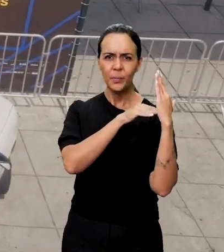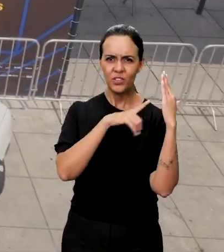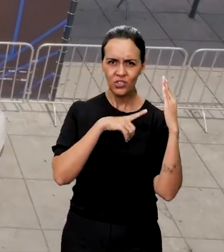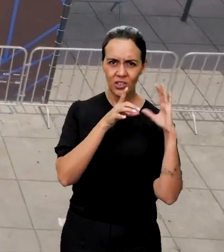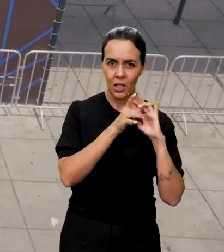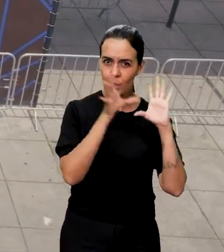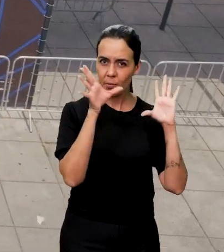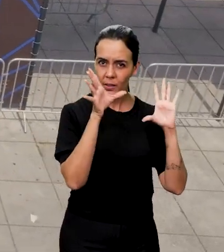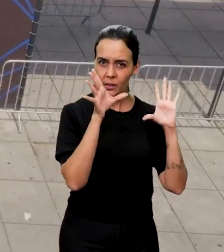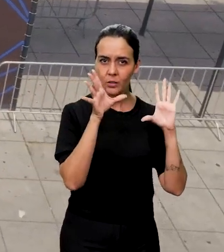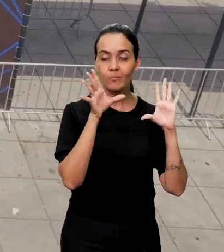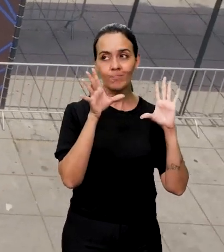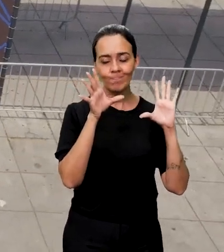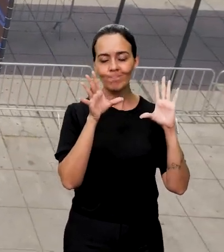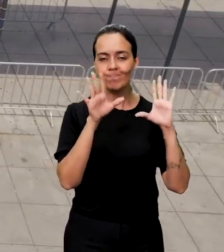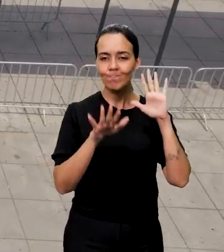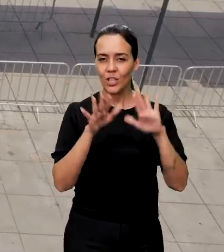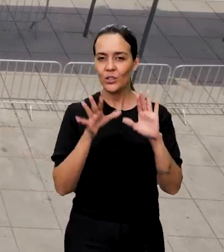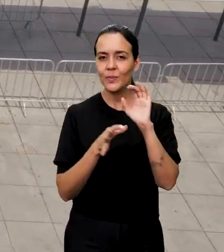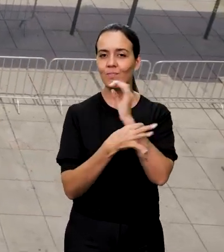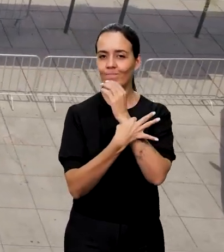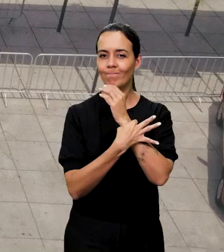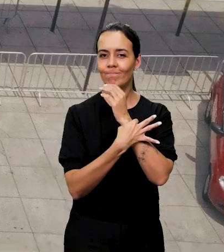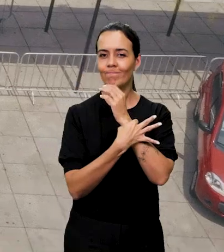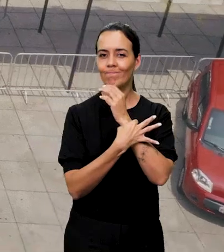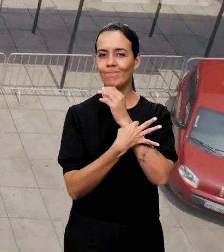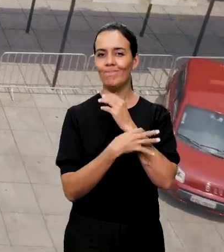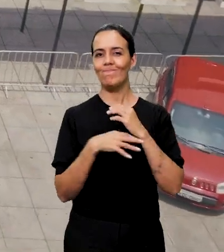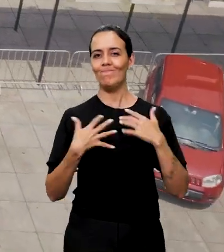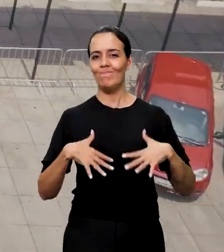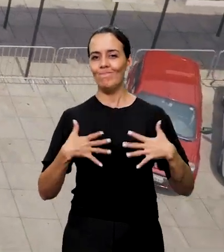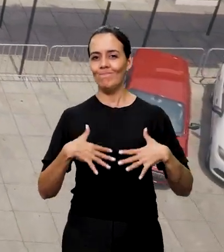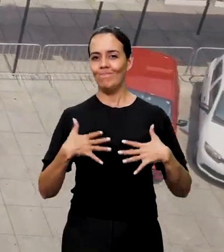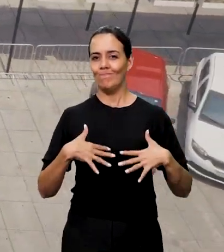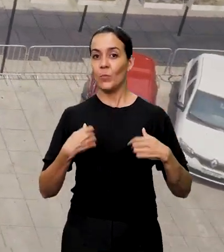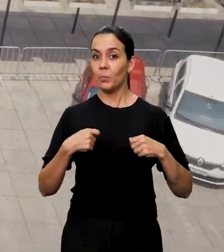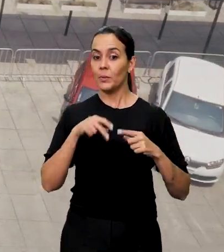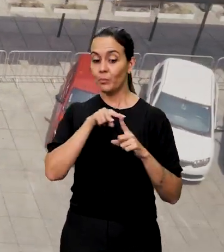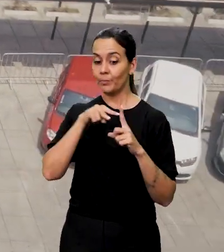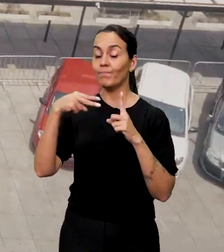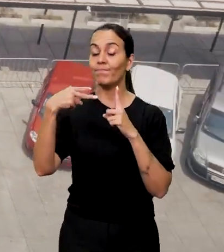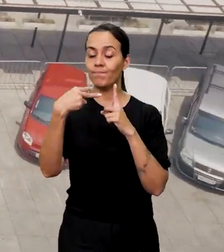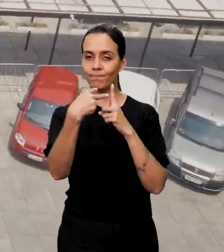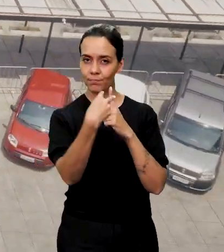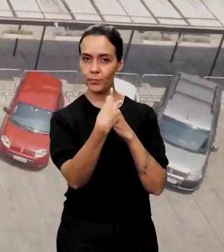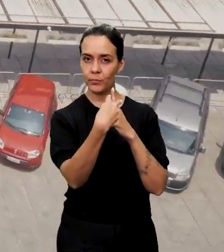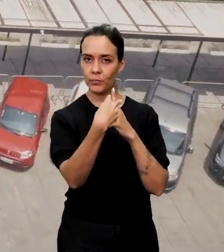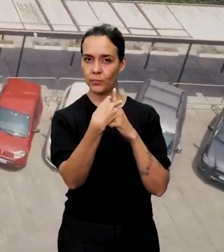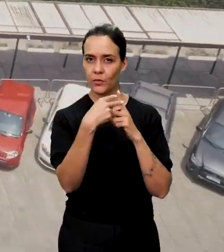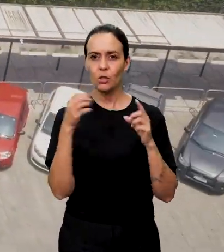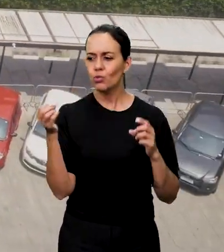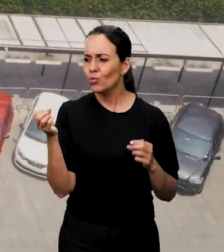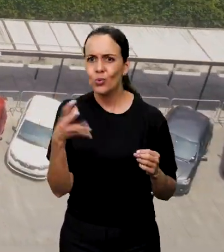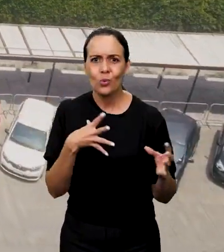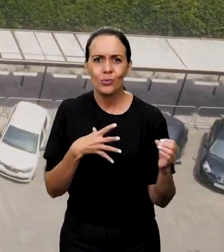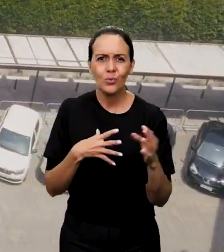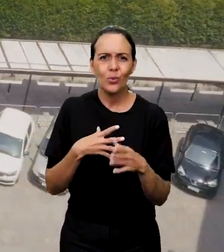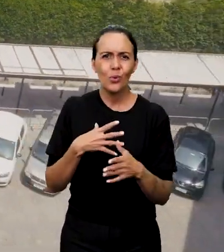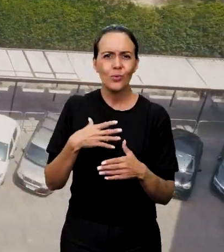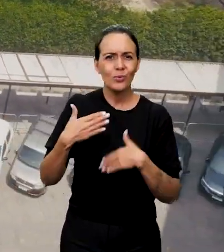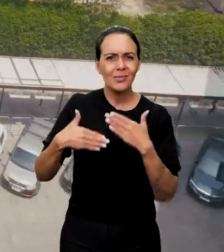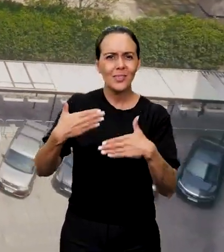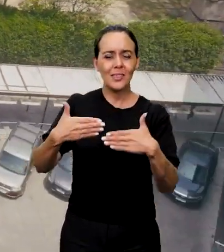traz também muita insegurança. E nós, enquanto adultos, precisamos pensar sobre essa perspectiva. Nós estamos diante do inédito. Na